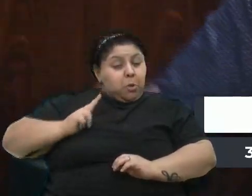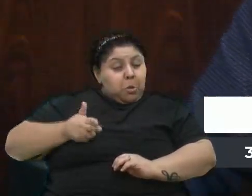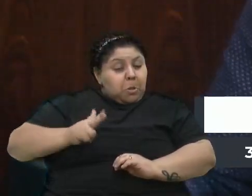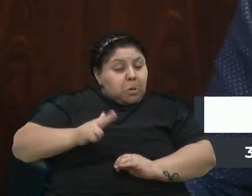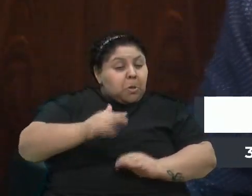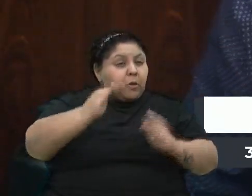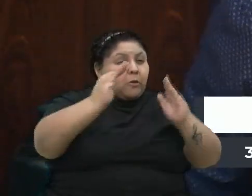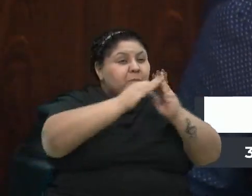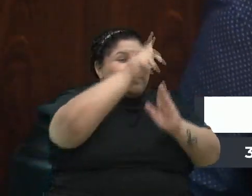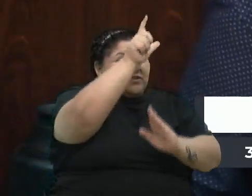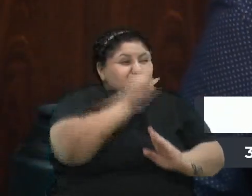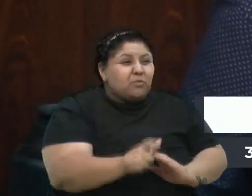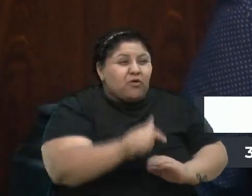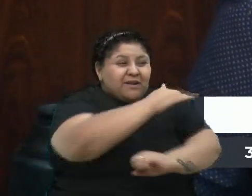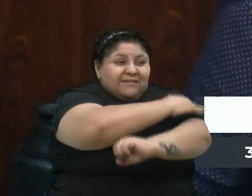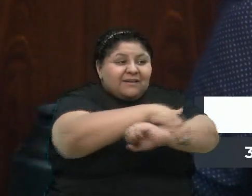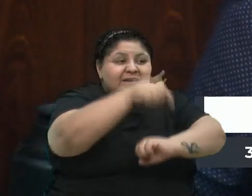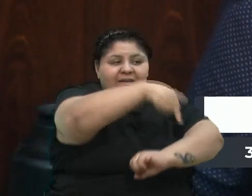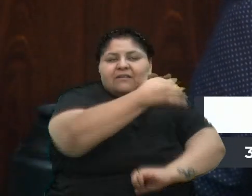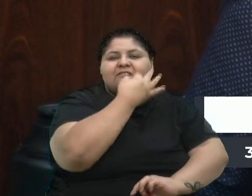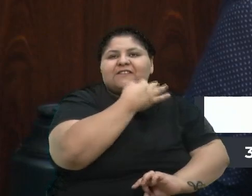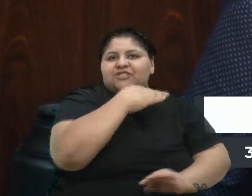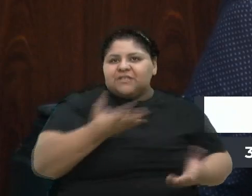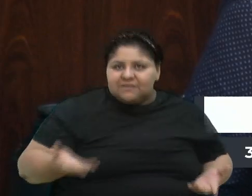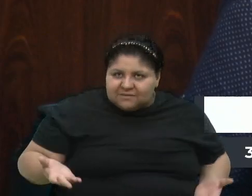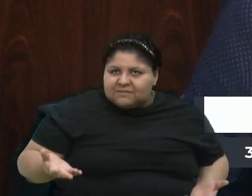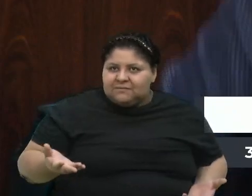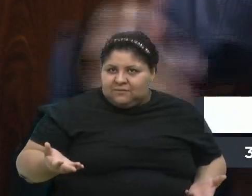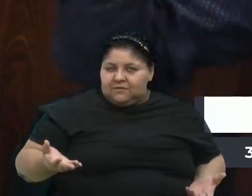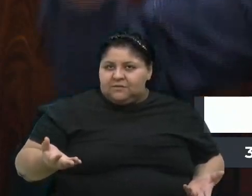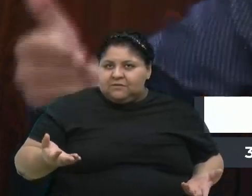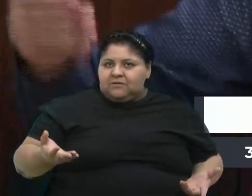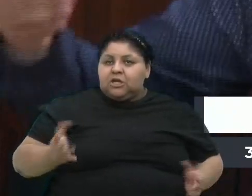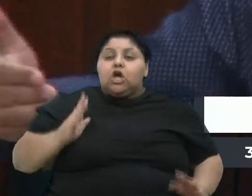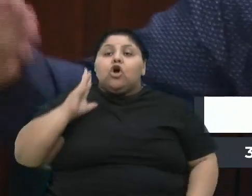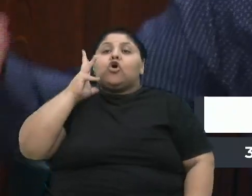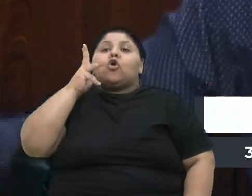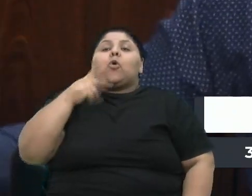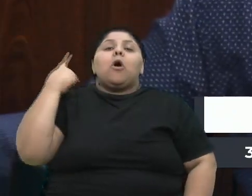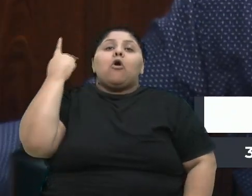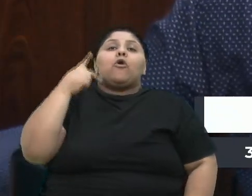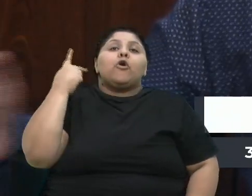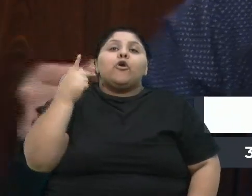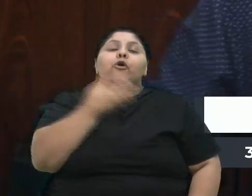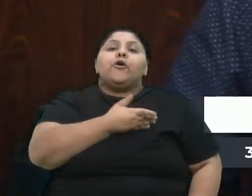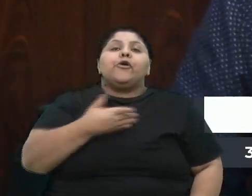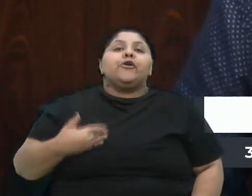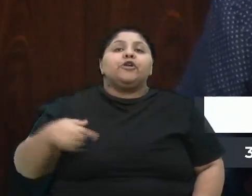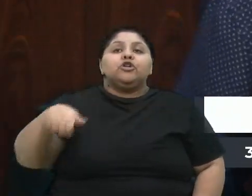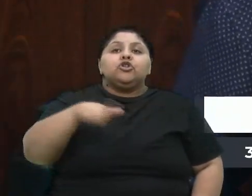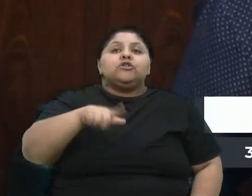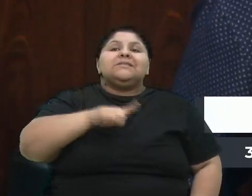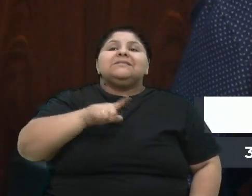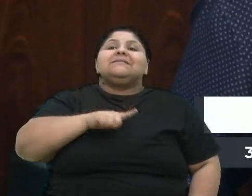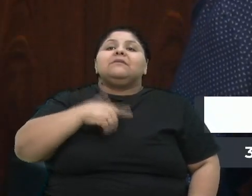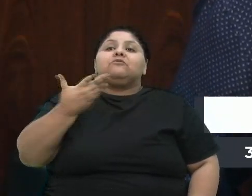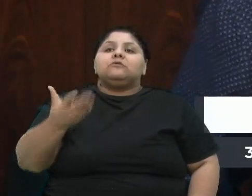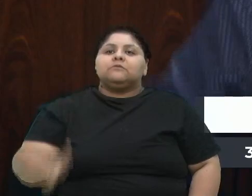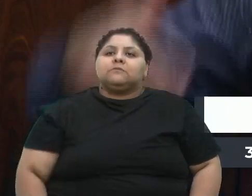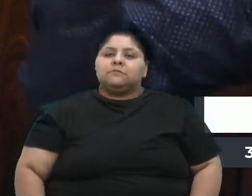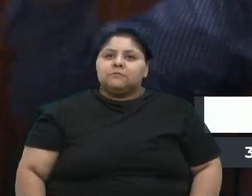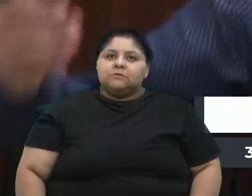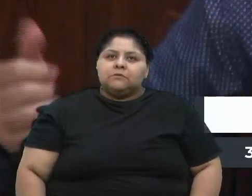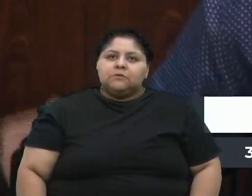morador em situação de rua em Caxias. Qual é a política pública que nós temos para isso?